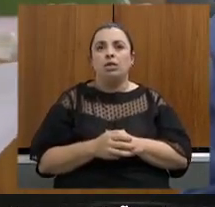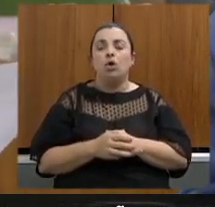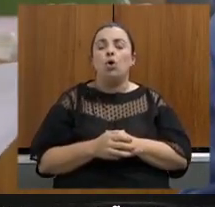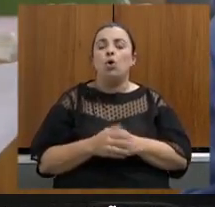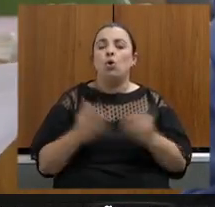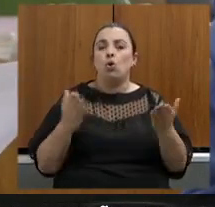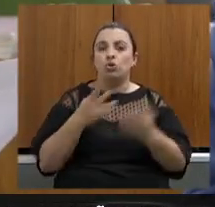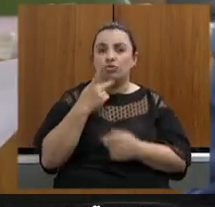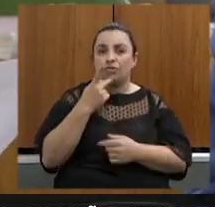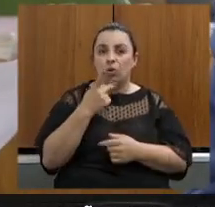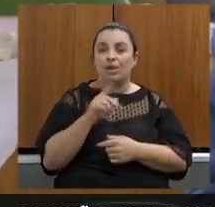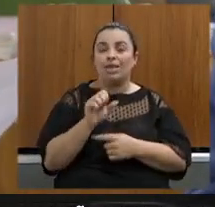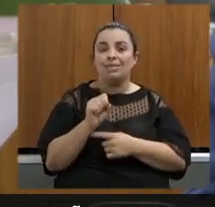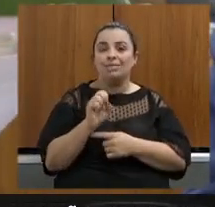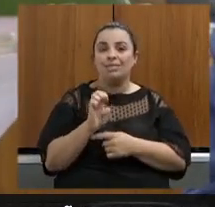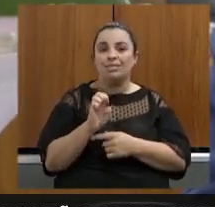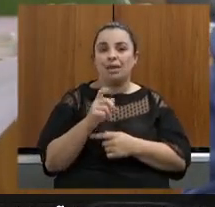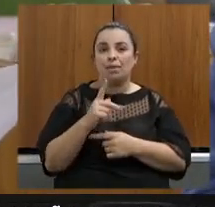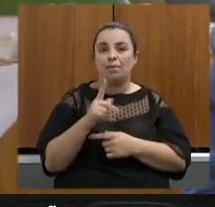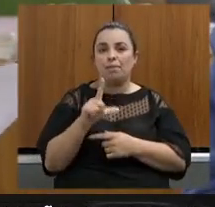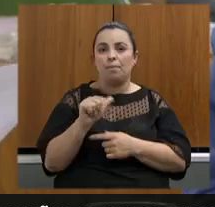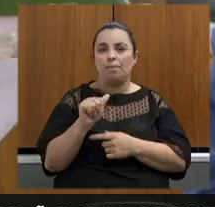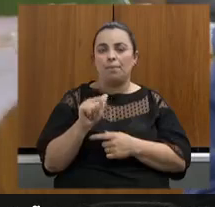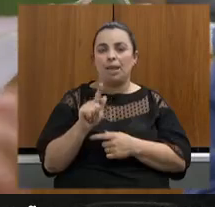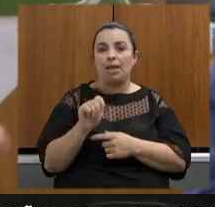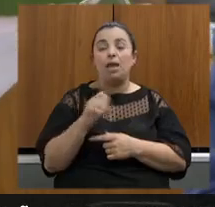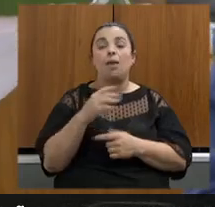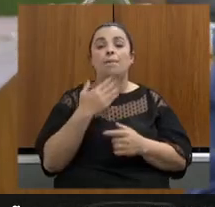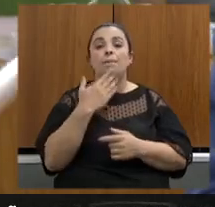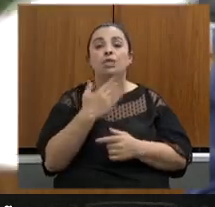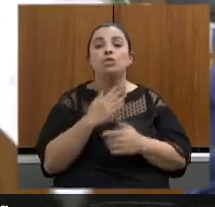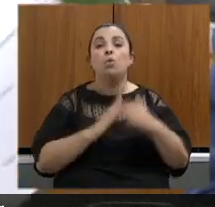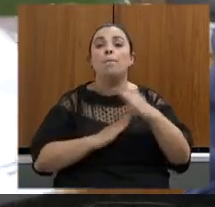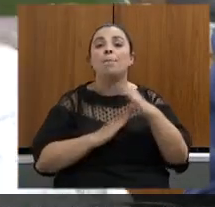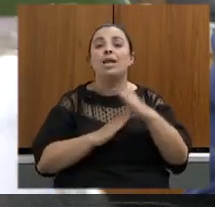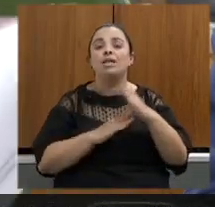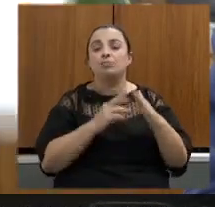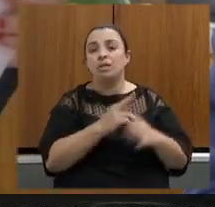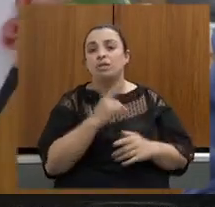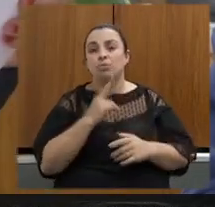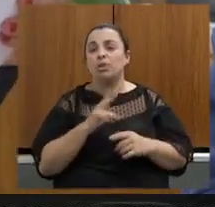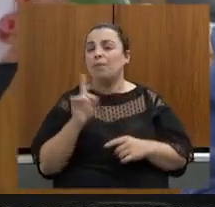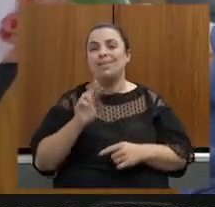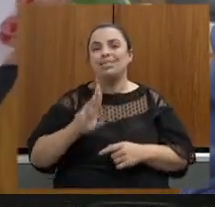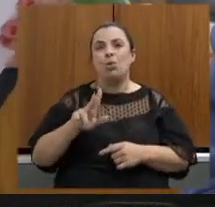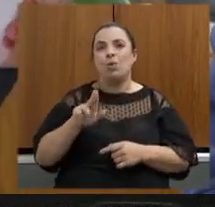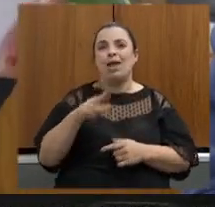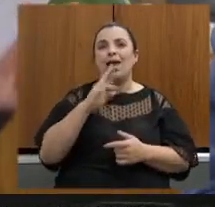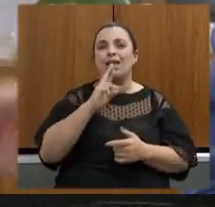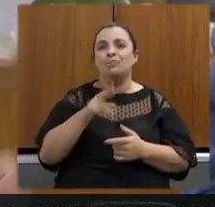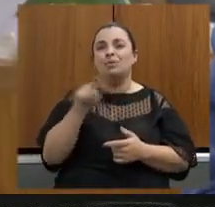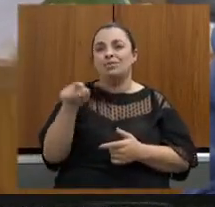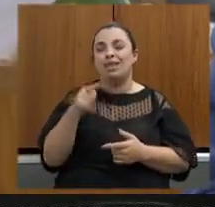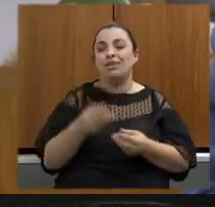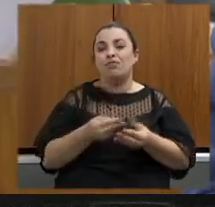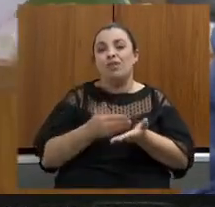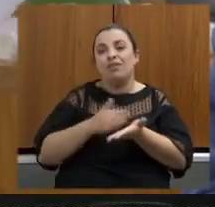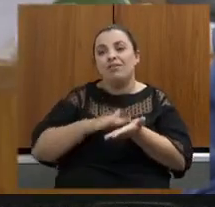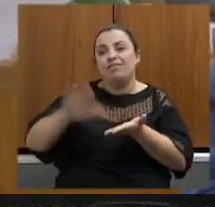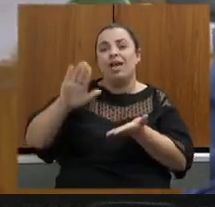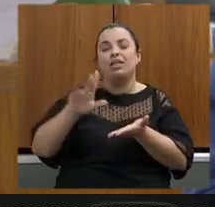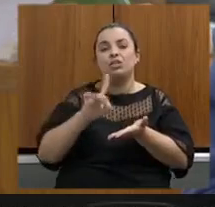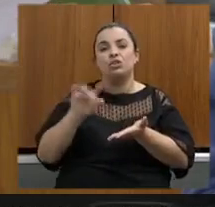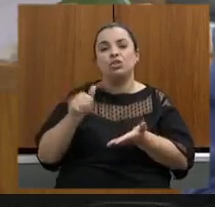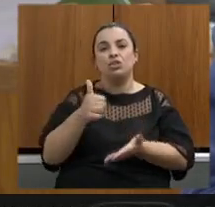que a Seplag pediu prazo para responder mas não é né a resposta tá aqui foi enviada no dia Dezesseis de